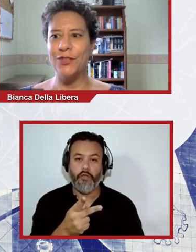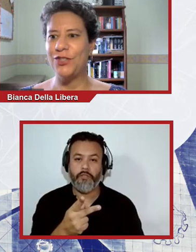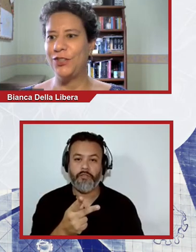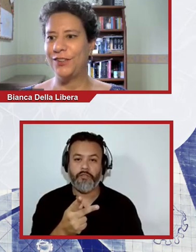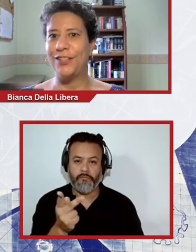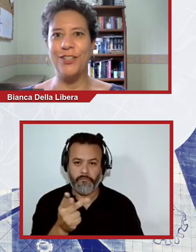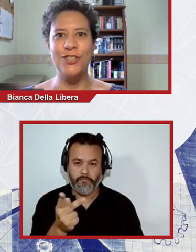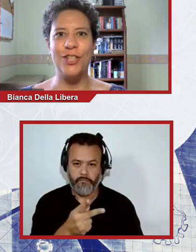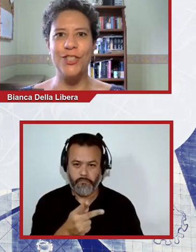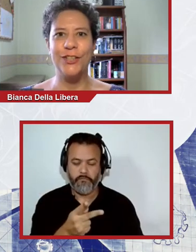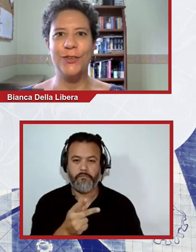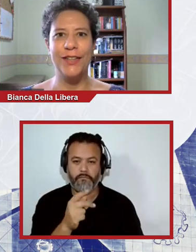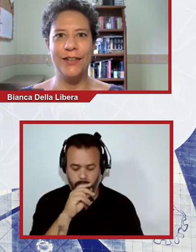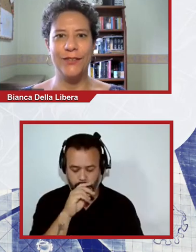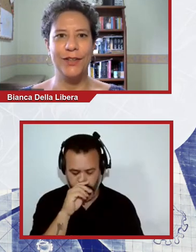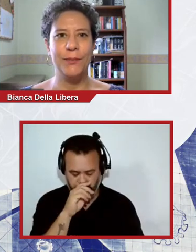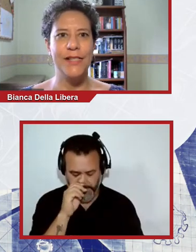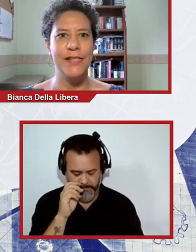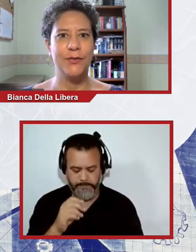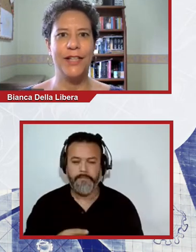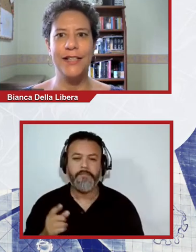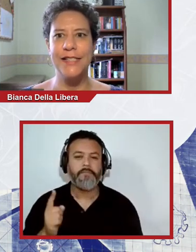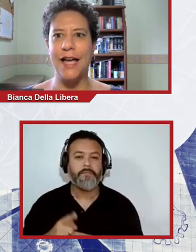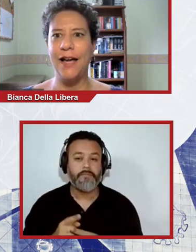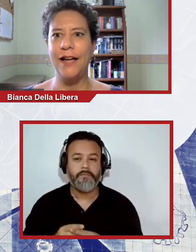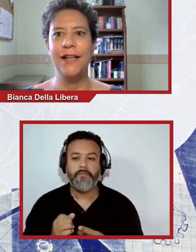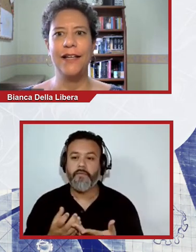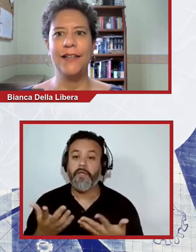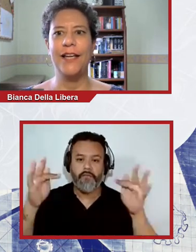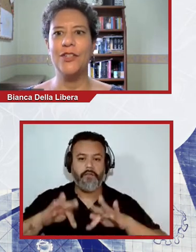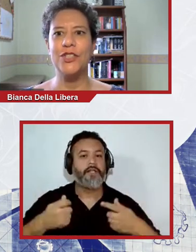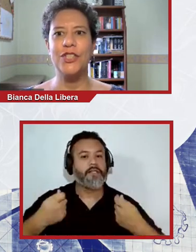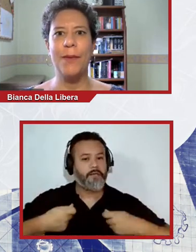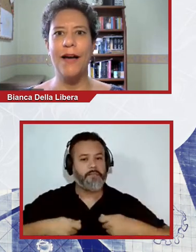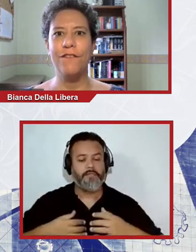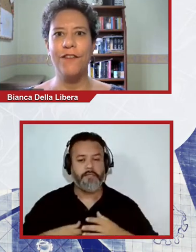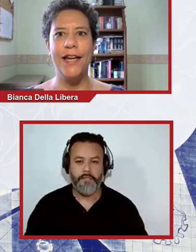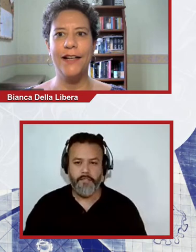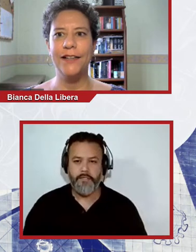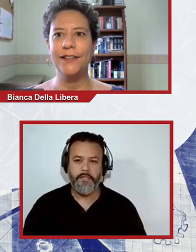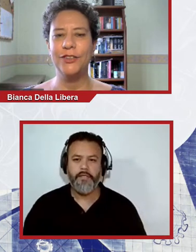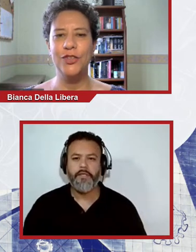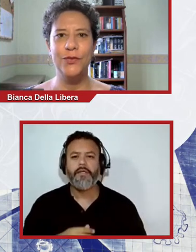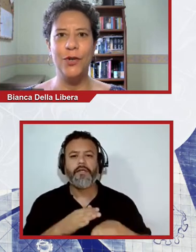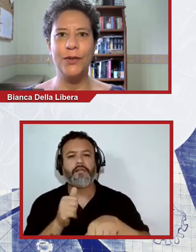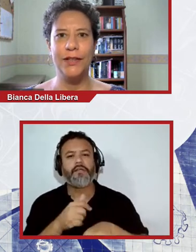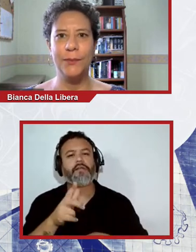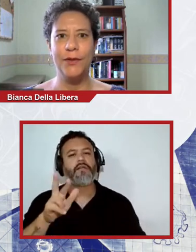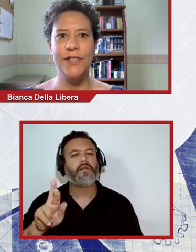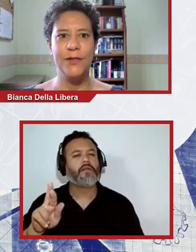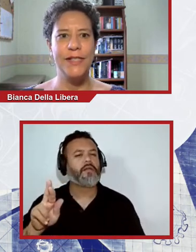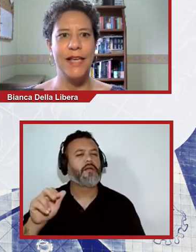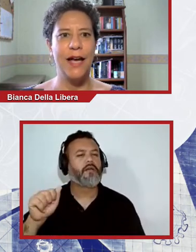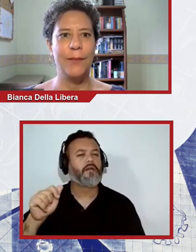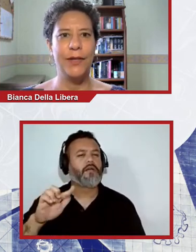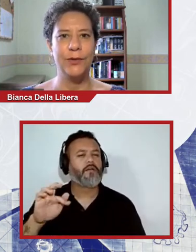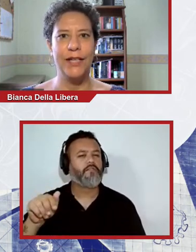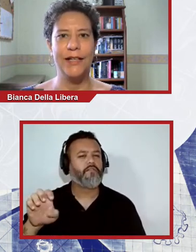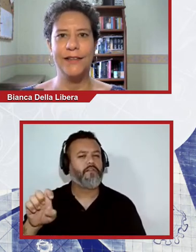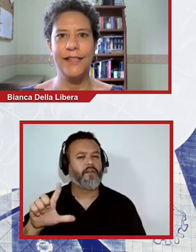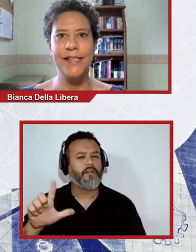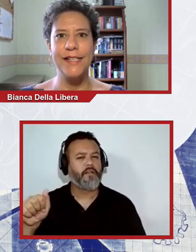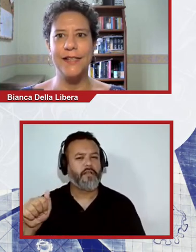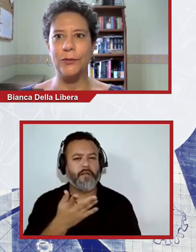palavra para a gente, que a gente está chegando ao teto aqui, precisa finalizar. E aí, acho que chamar a Rafaela de volta aqui para fazer o